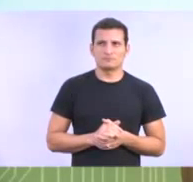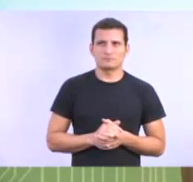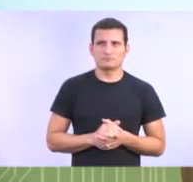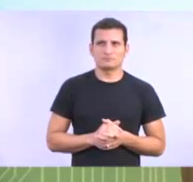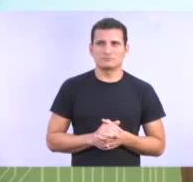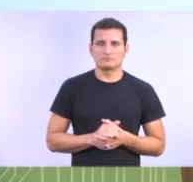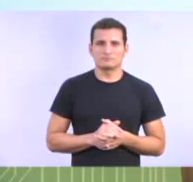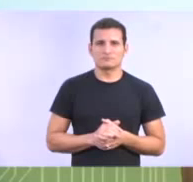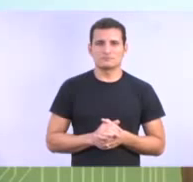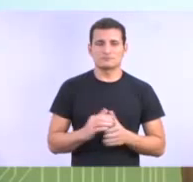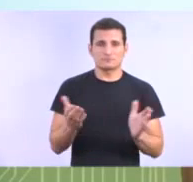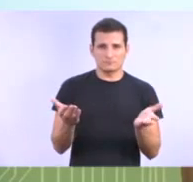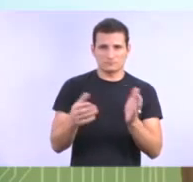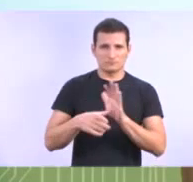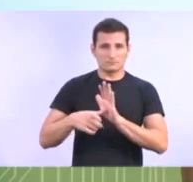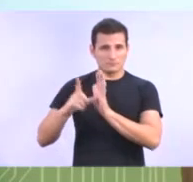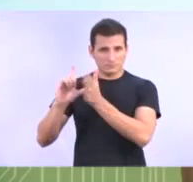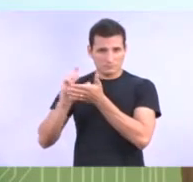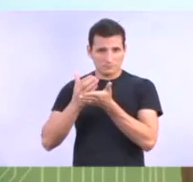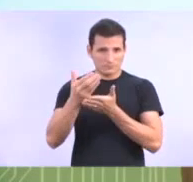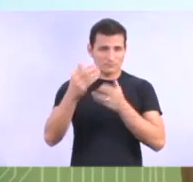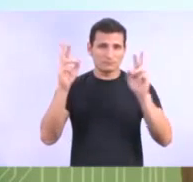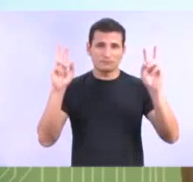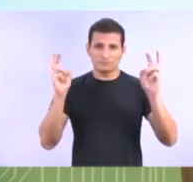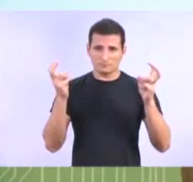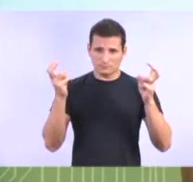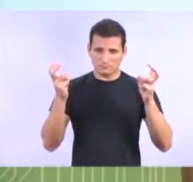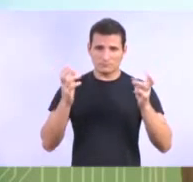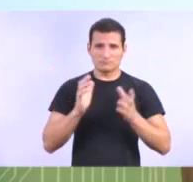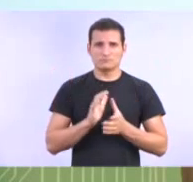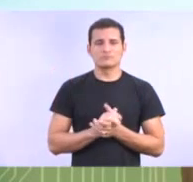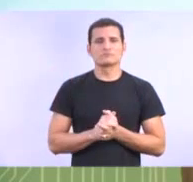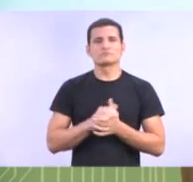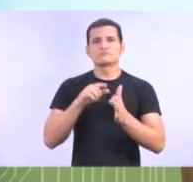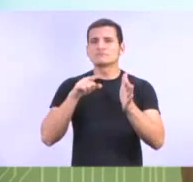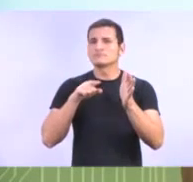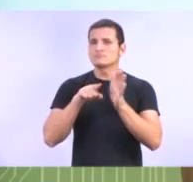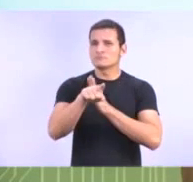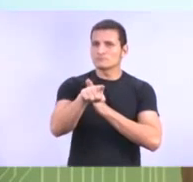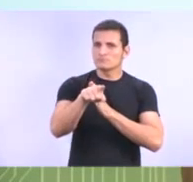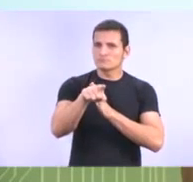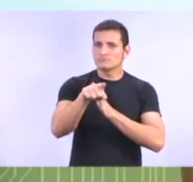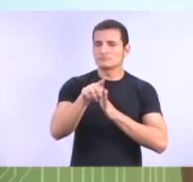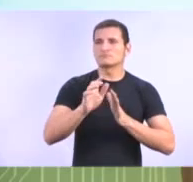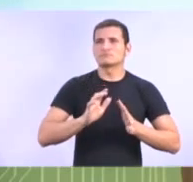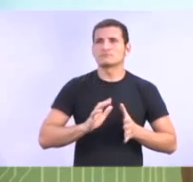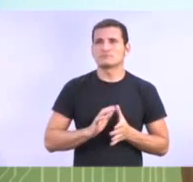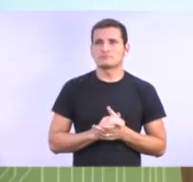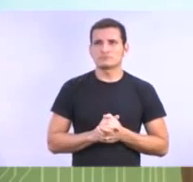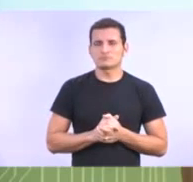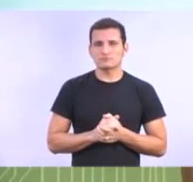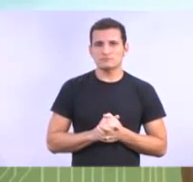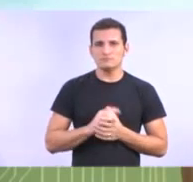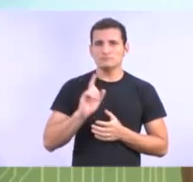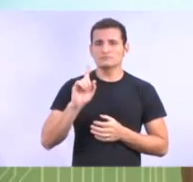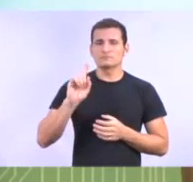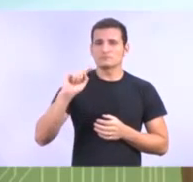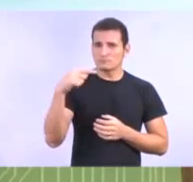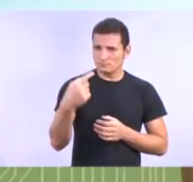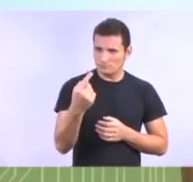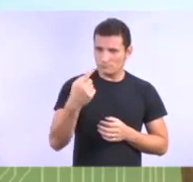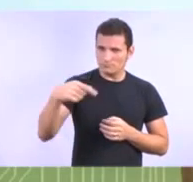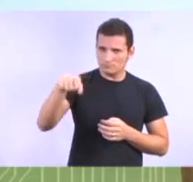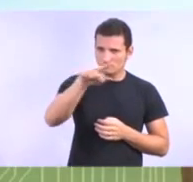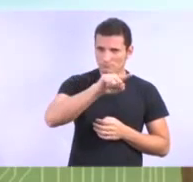gente entrar no nosso assunto especificamente, vamos deixar uma pergunta que a gente vai vai querer ouvir de vocês ao longo da aula,